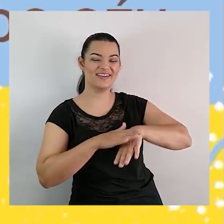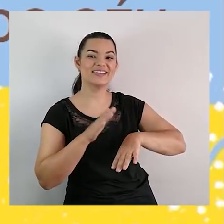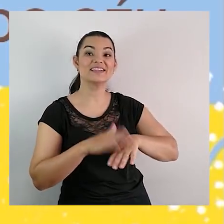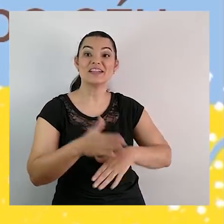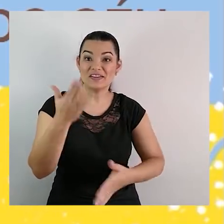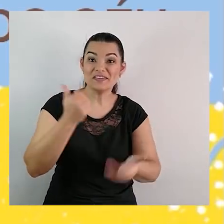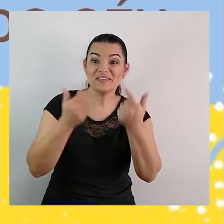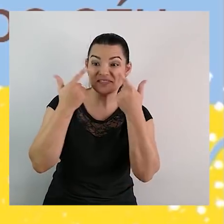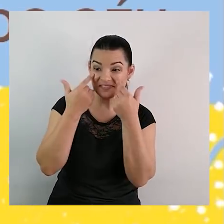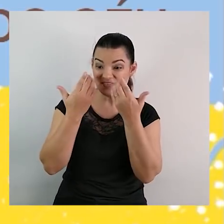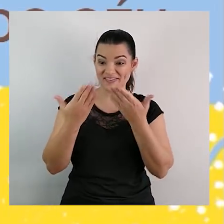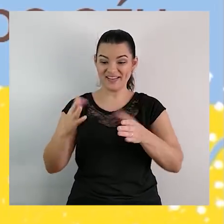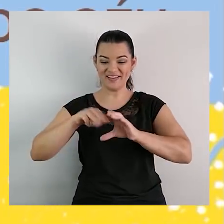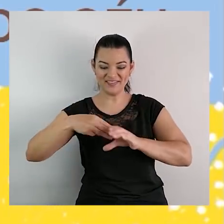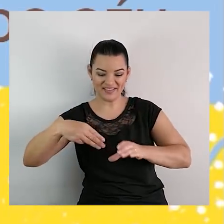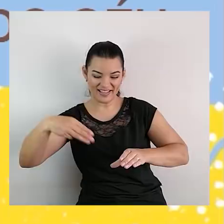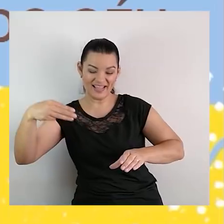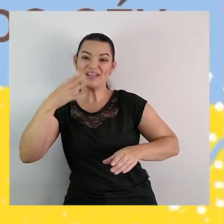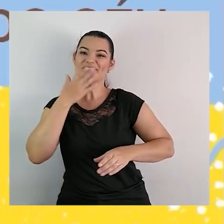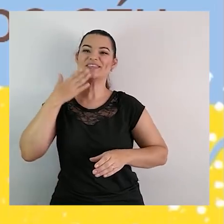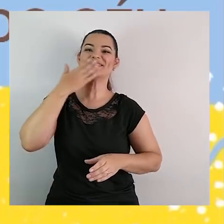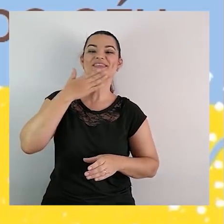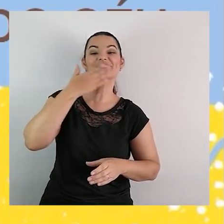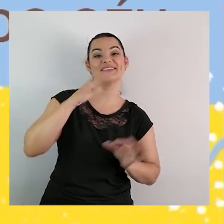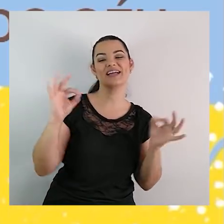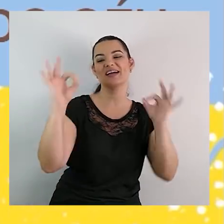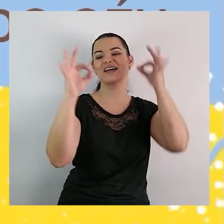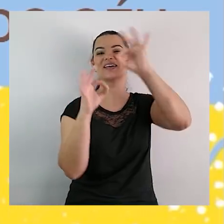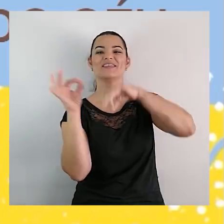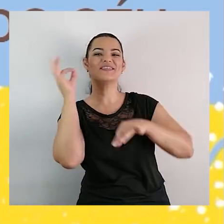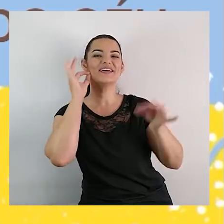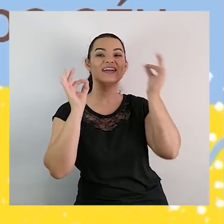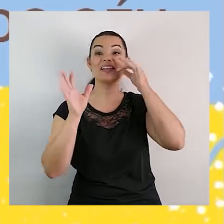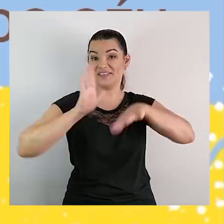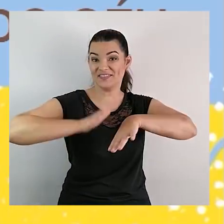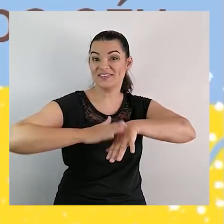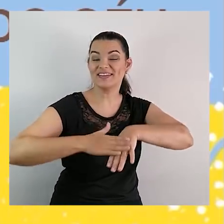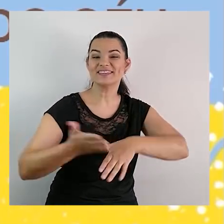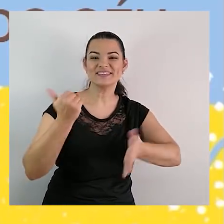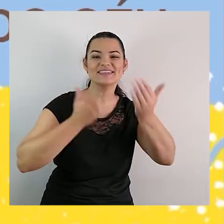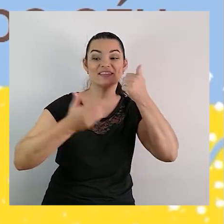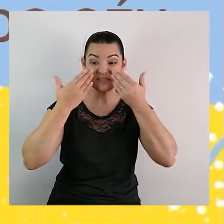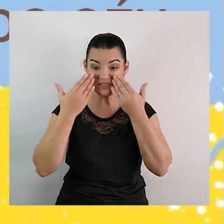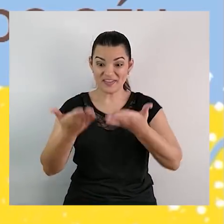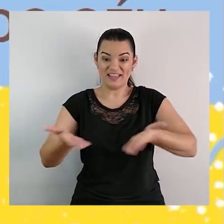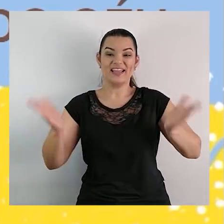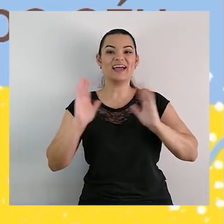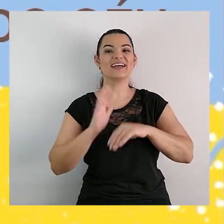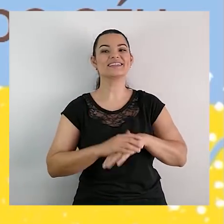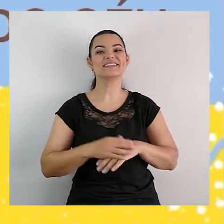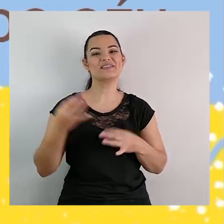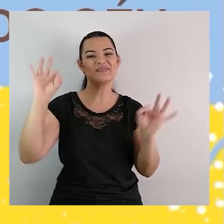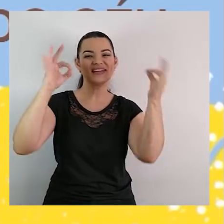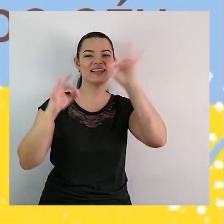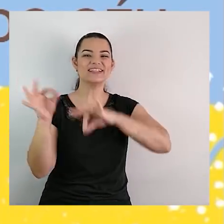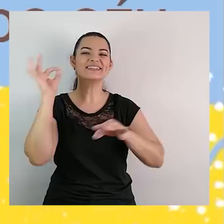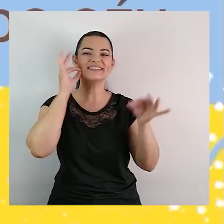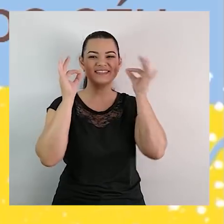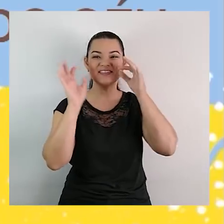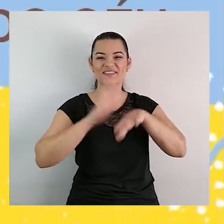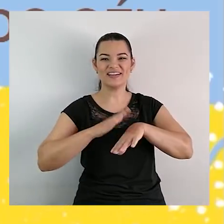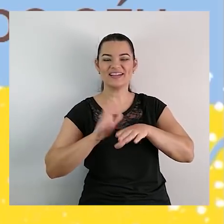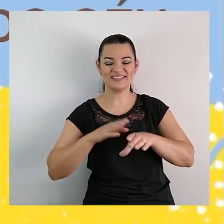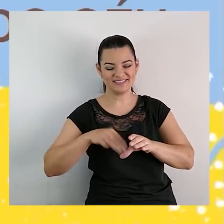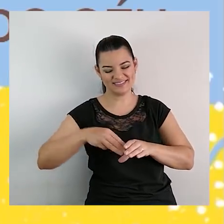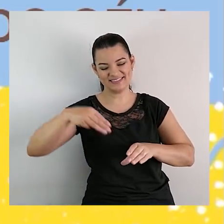céu. Venham ver como dão mel as abelhas do céu. Venham ver como dão mel as